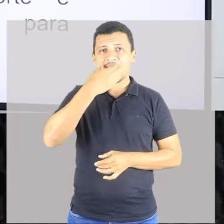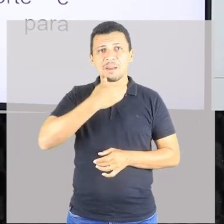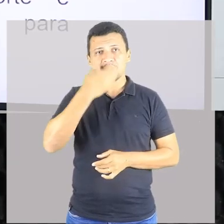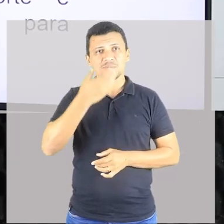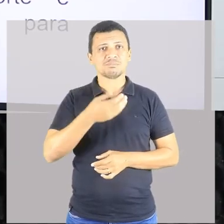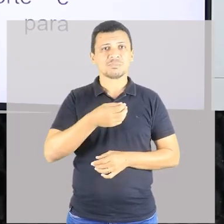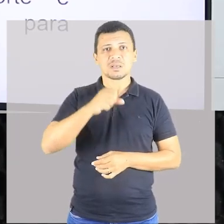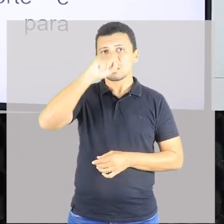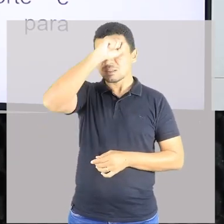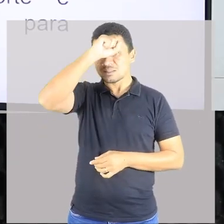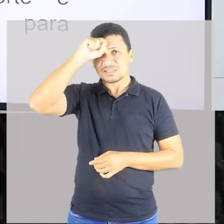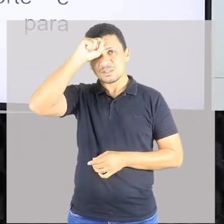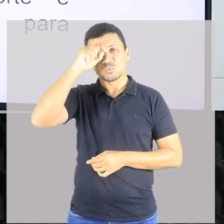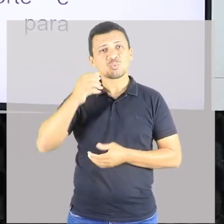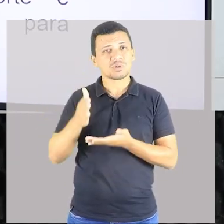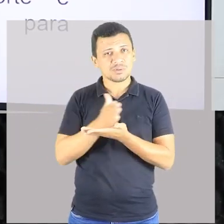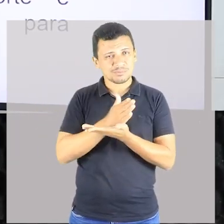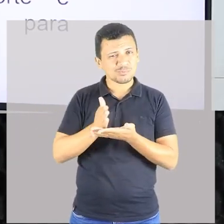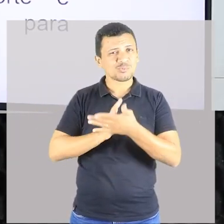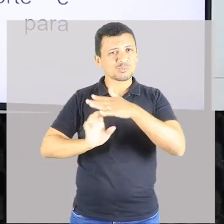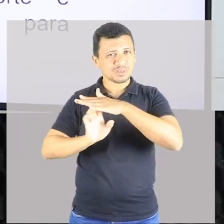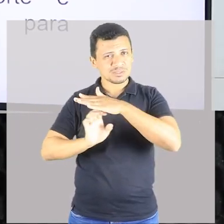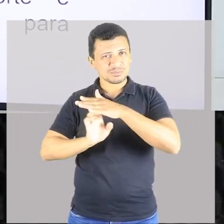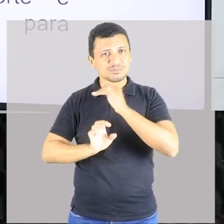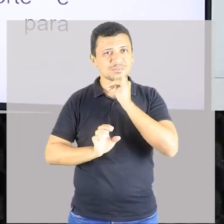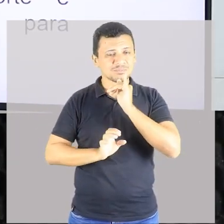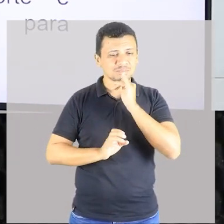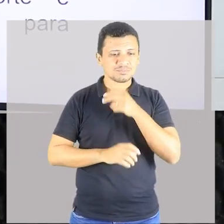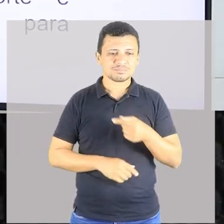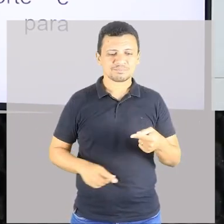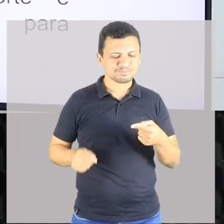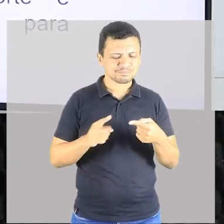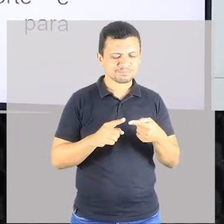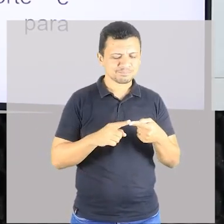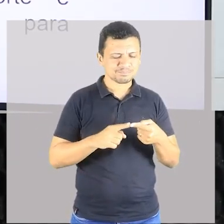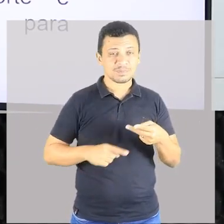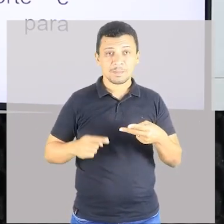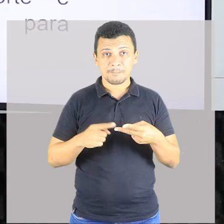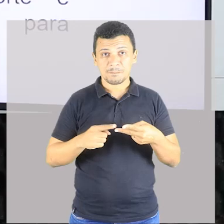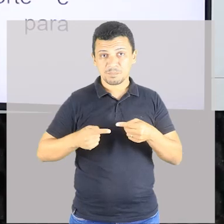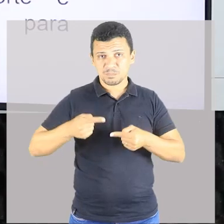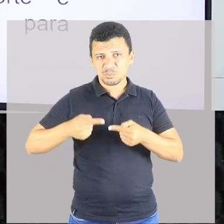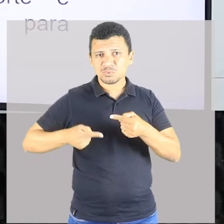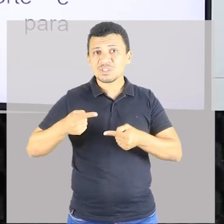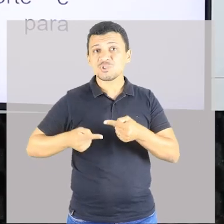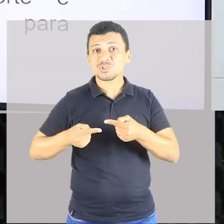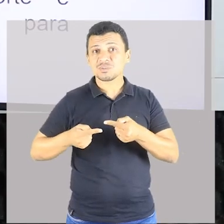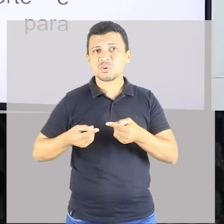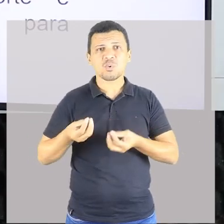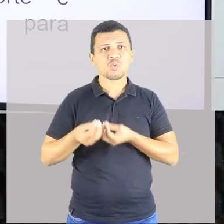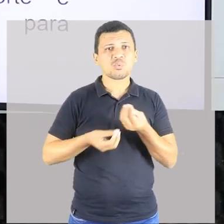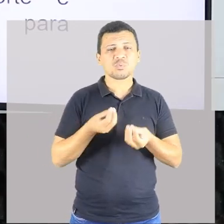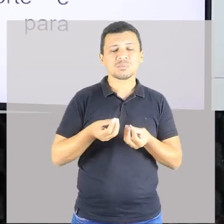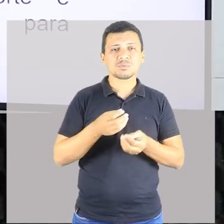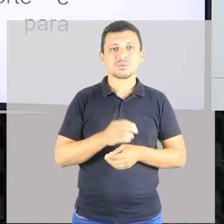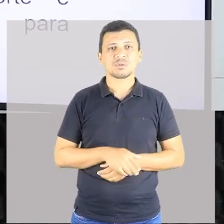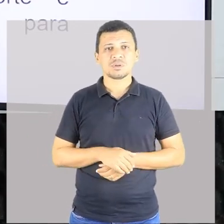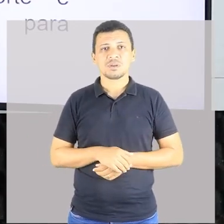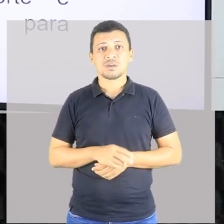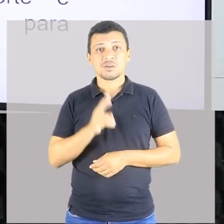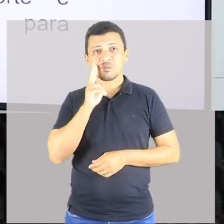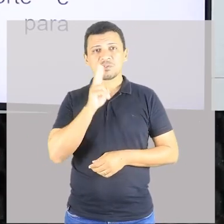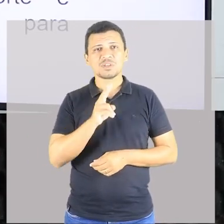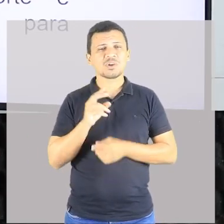algumas muito curtas, né? No campo da política, Marcos, me dá um exemplo bem aí. Ora, veja a atuação da ONU, veja o contexto da